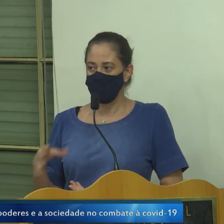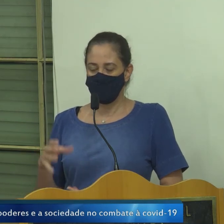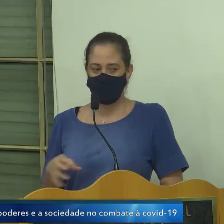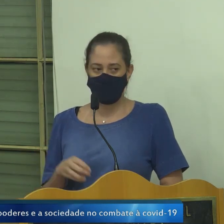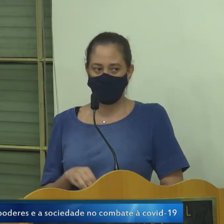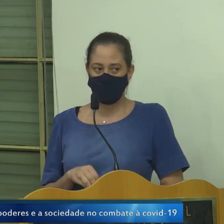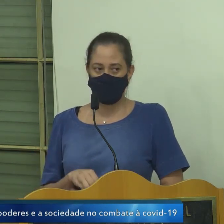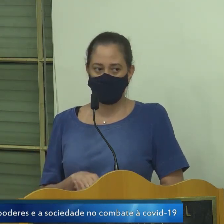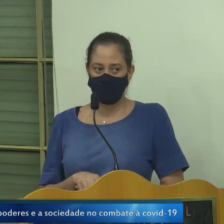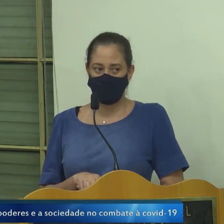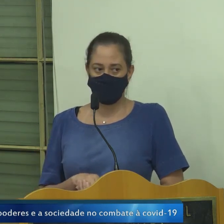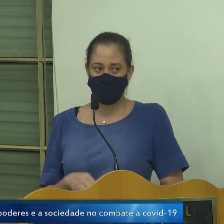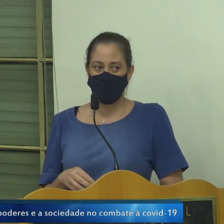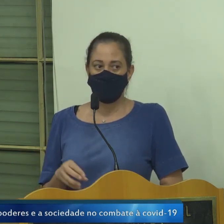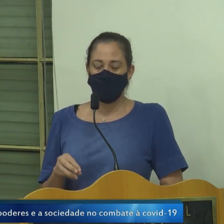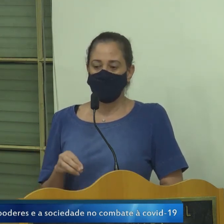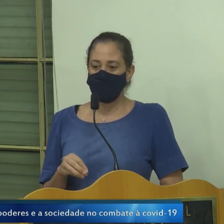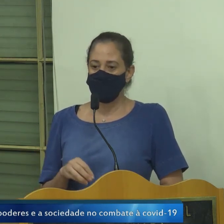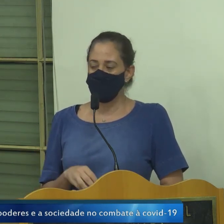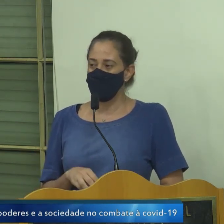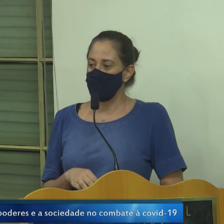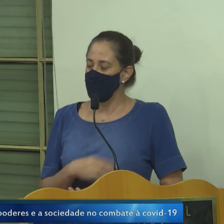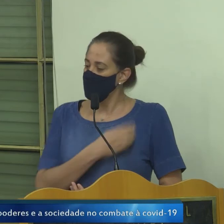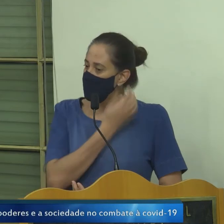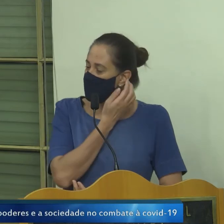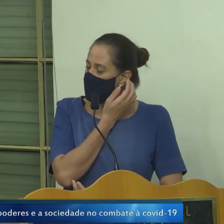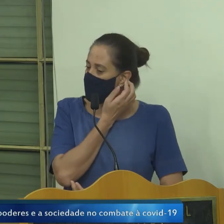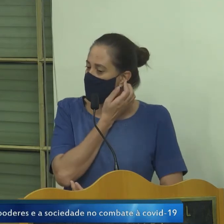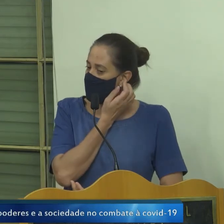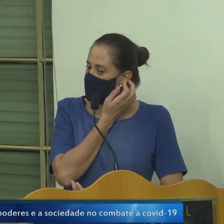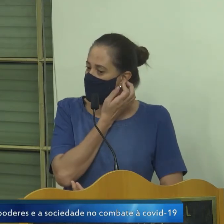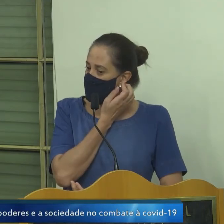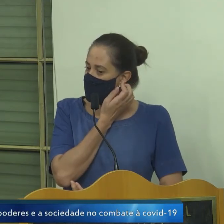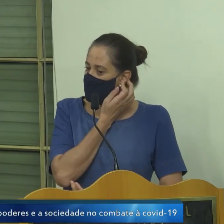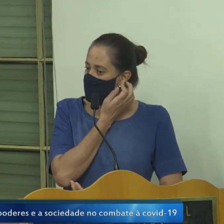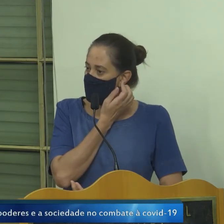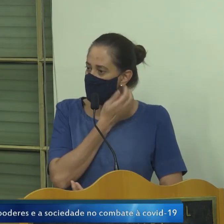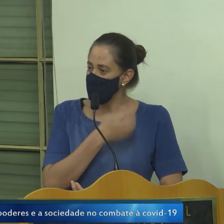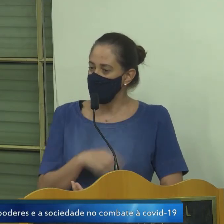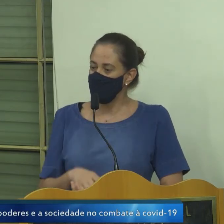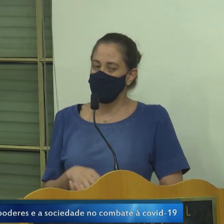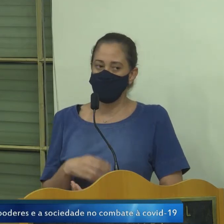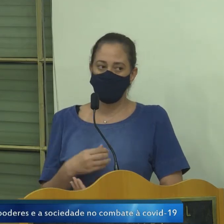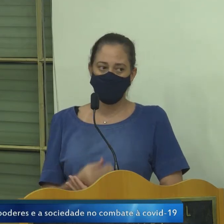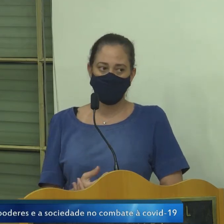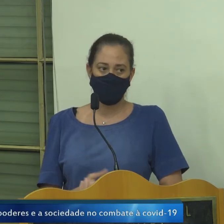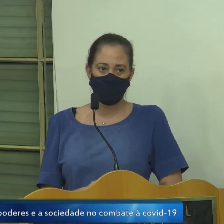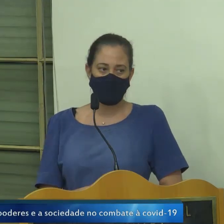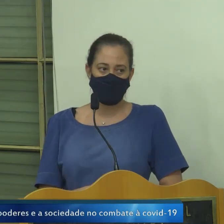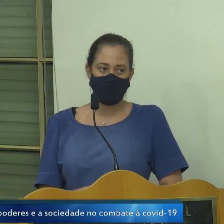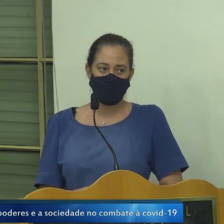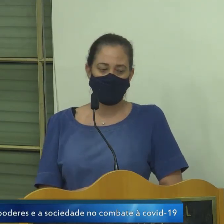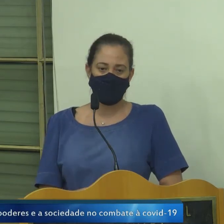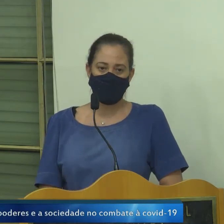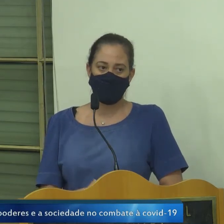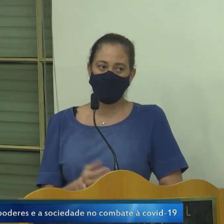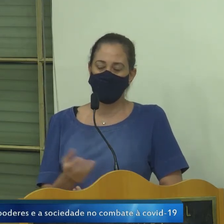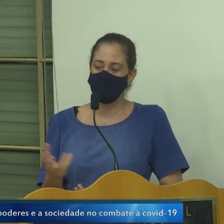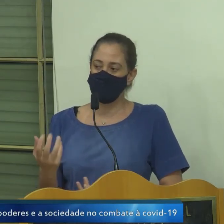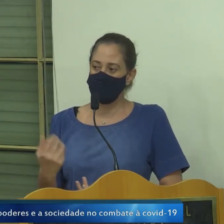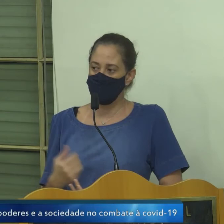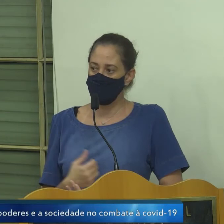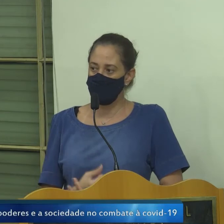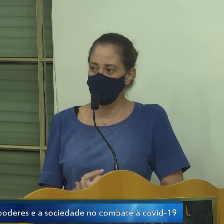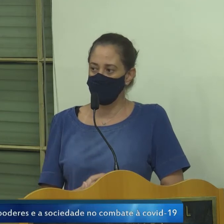nada sobre vacinação em massa em Araraquara. O que tem de concreto é que a Secretaria de Saúde de Araraquara, junto com as Secretarias de Saúde